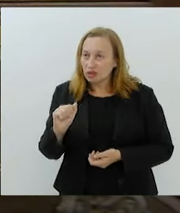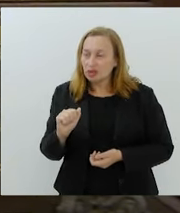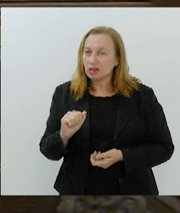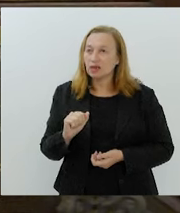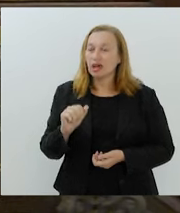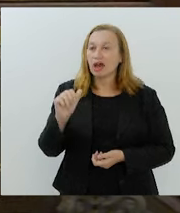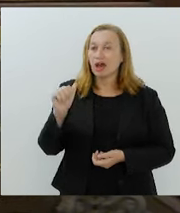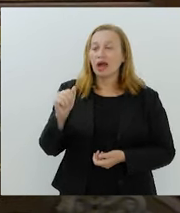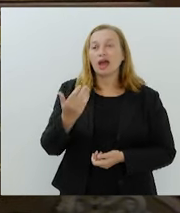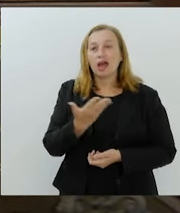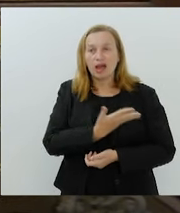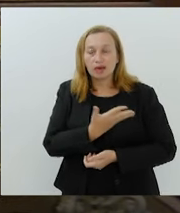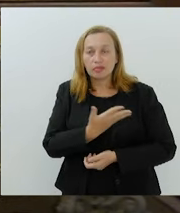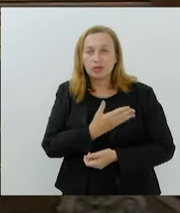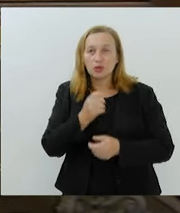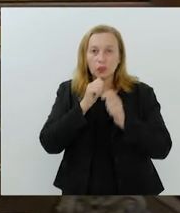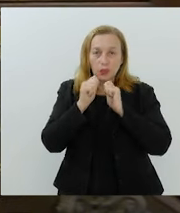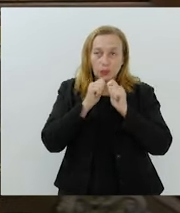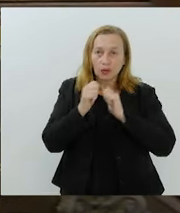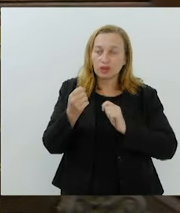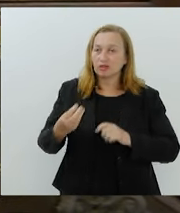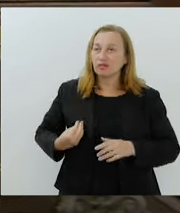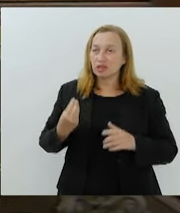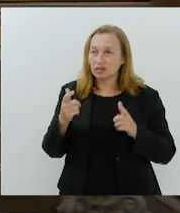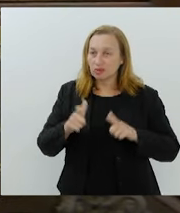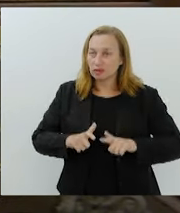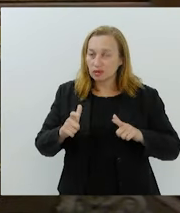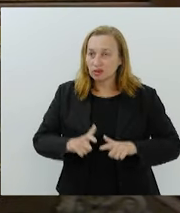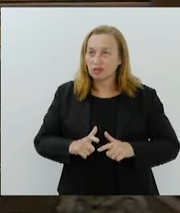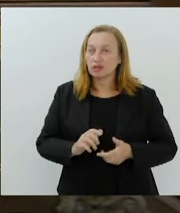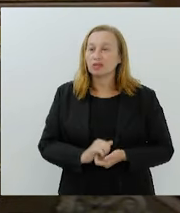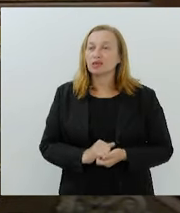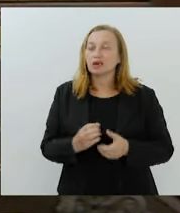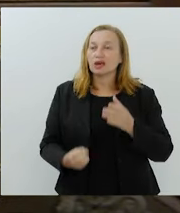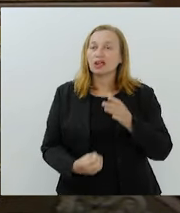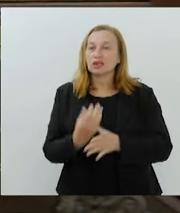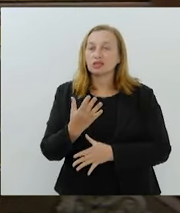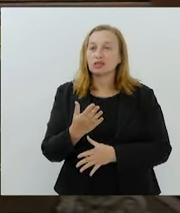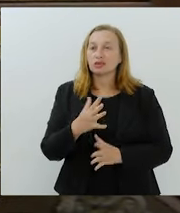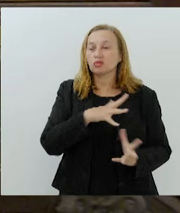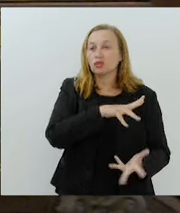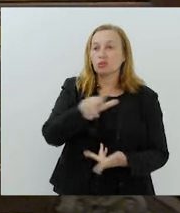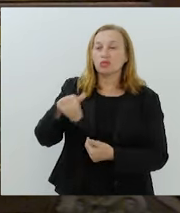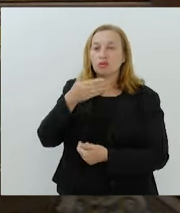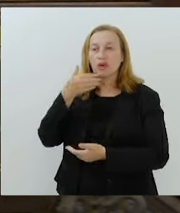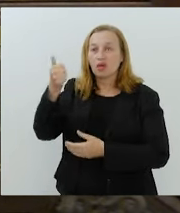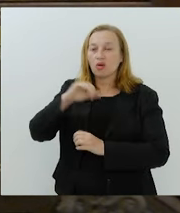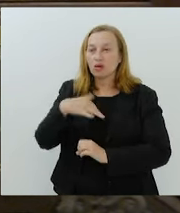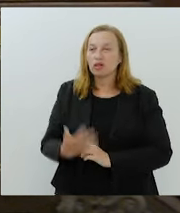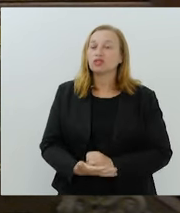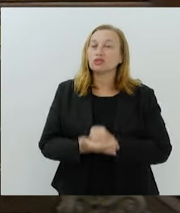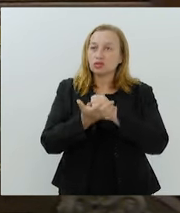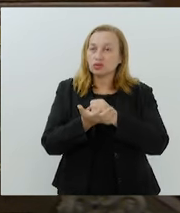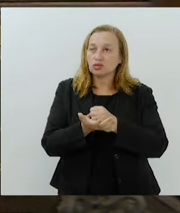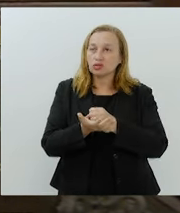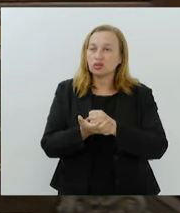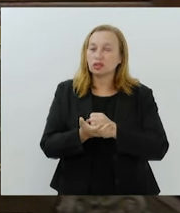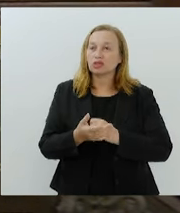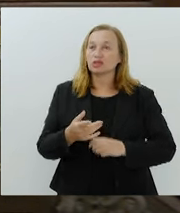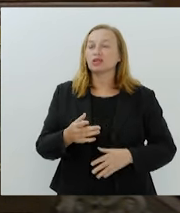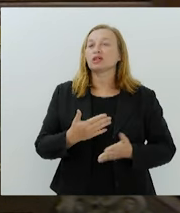amigos jornalistas aqui presentes, na construção de um mundo melhor e mais justo, um mundo sustentável, passa pela